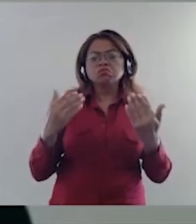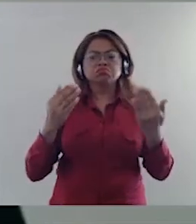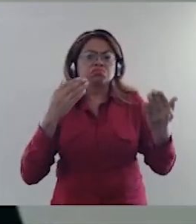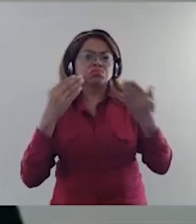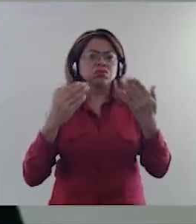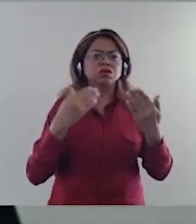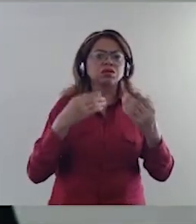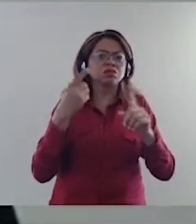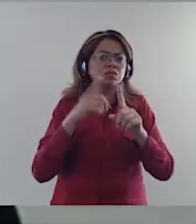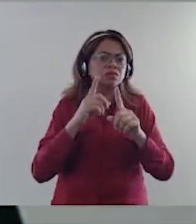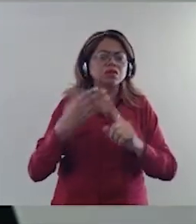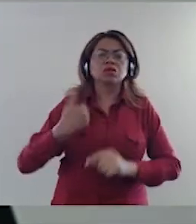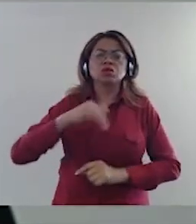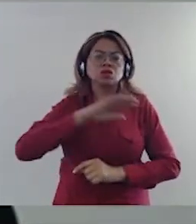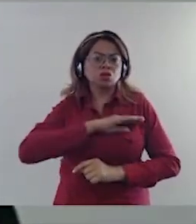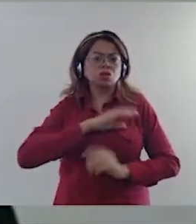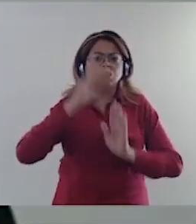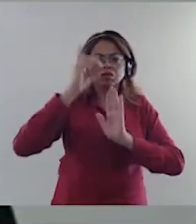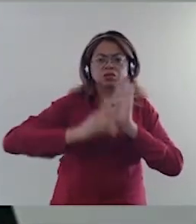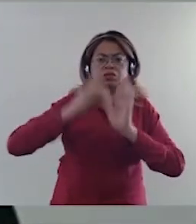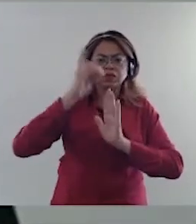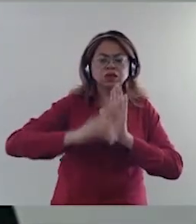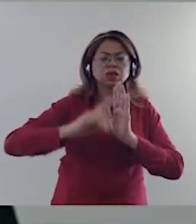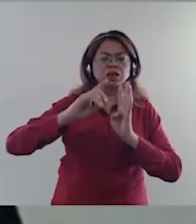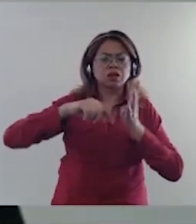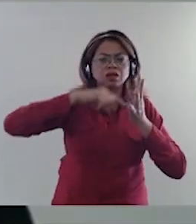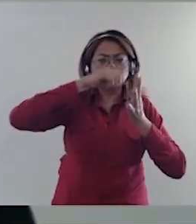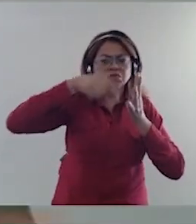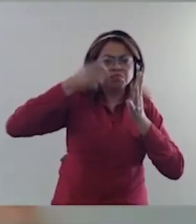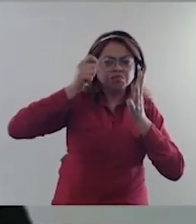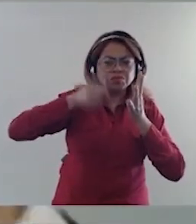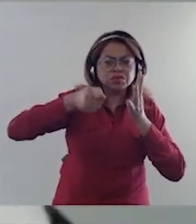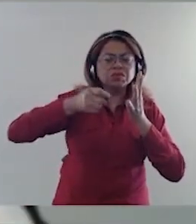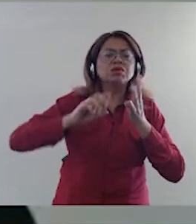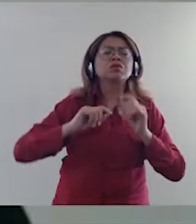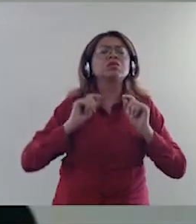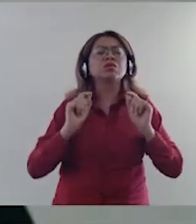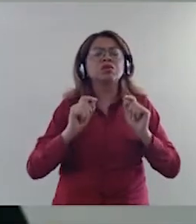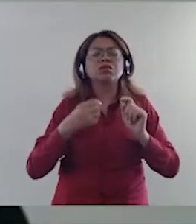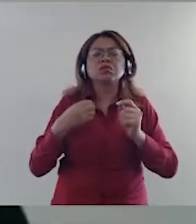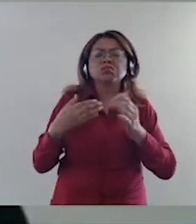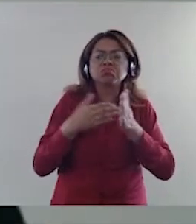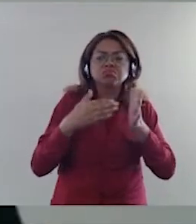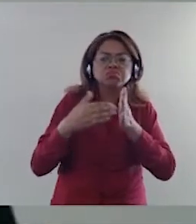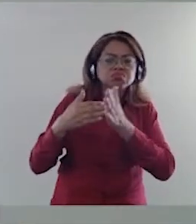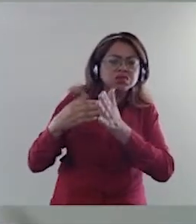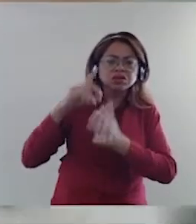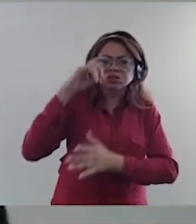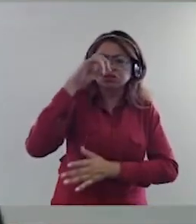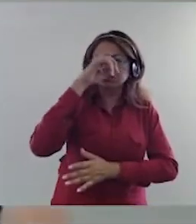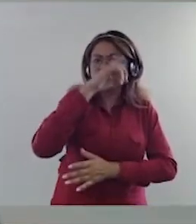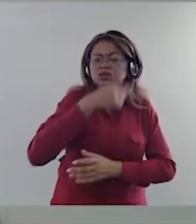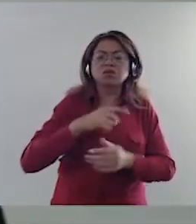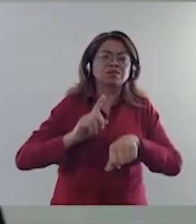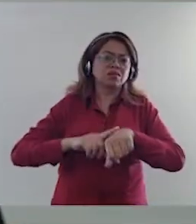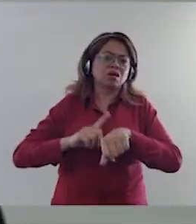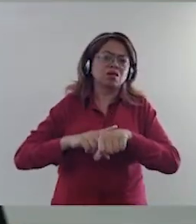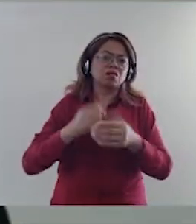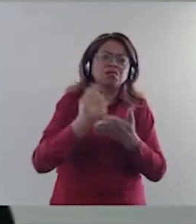que tanto a nossa doutrina e a jurisprudência se referem, dificultando a revisão em situações desses